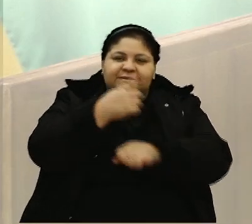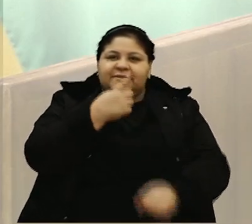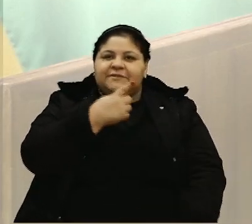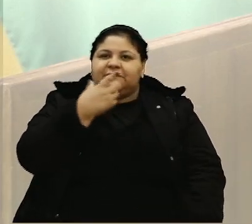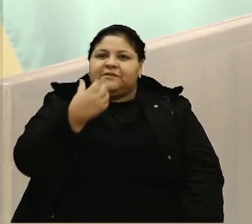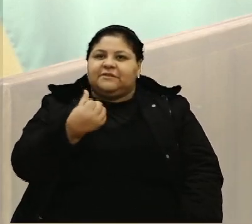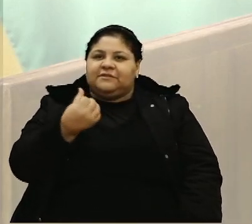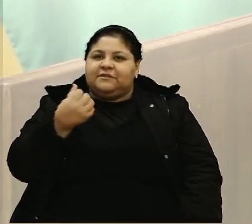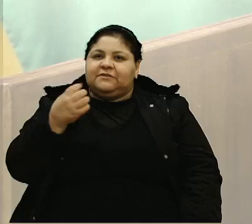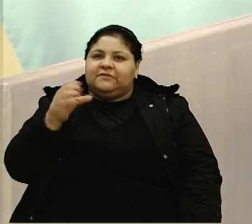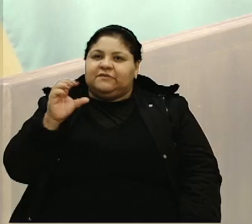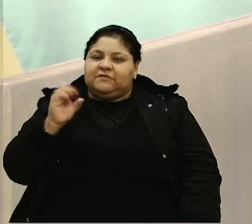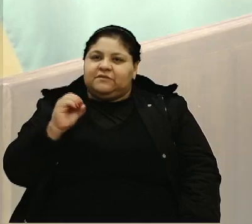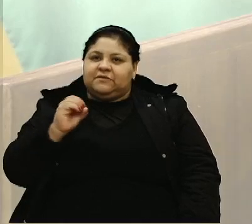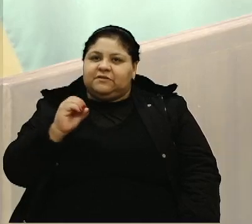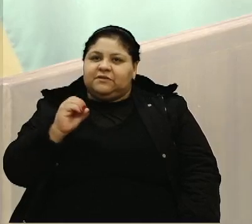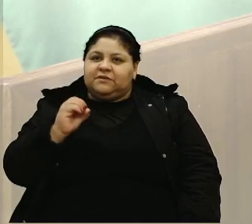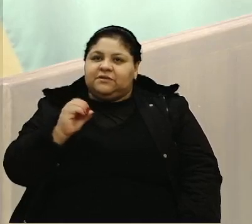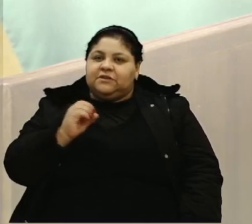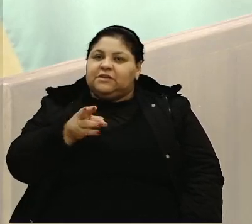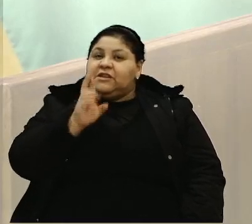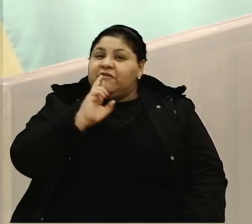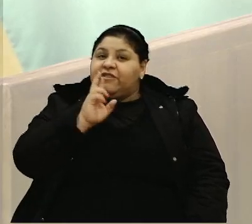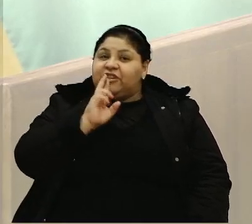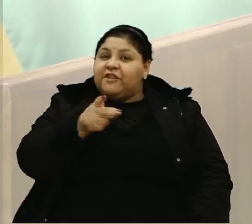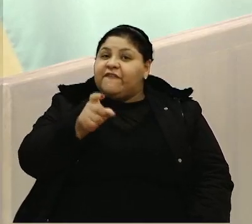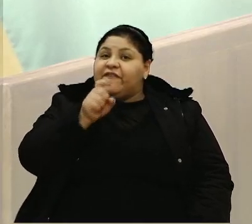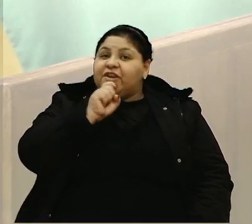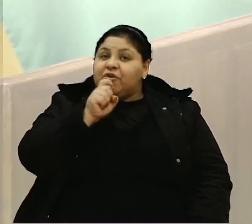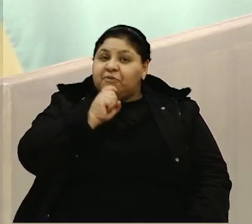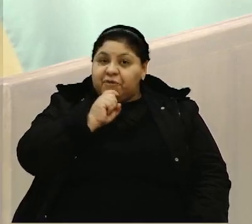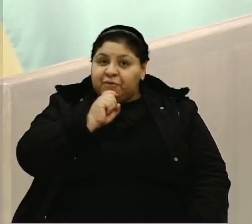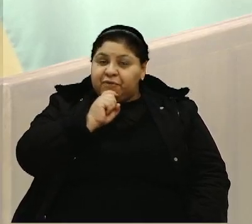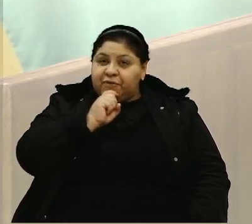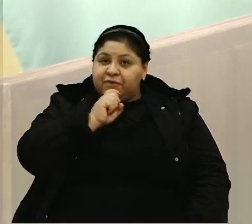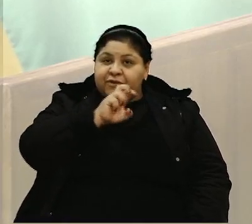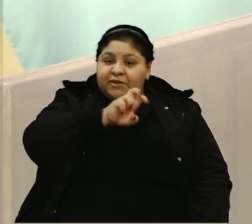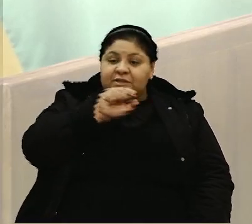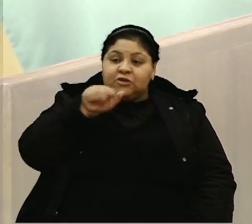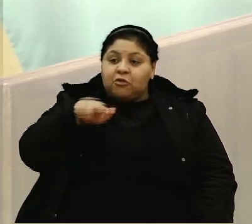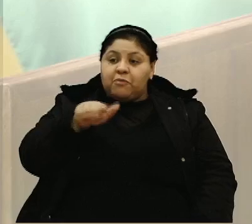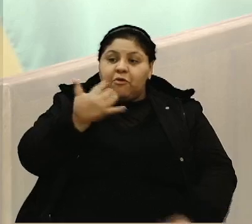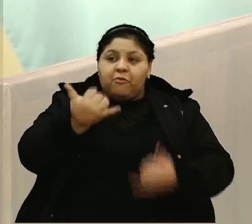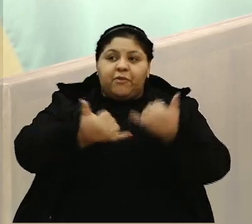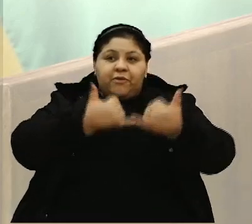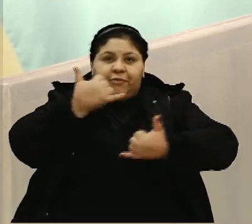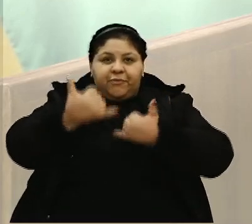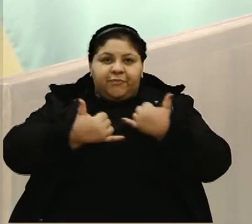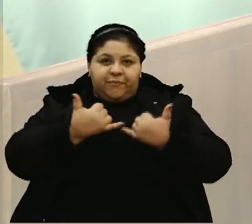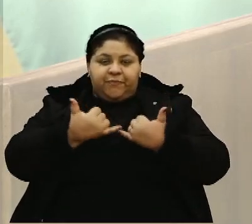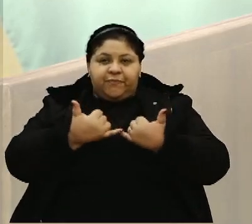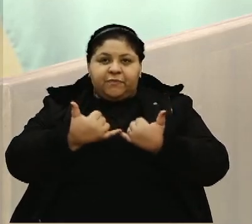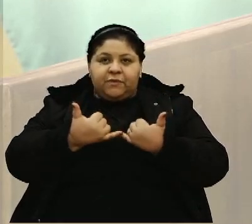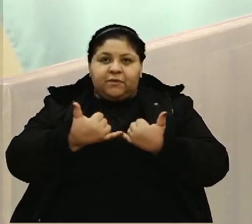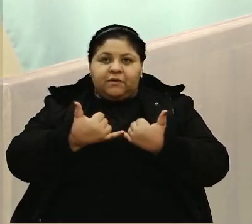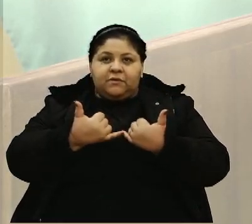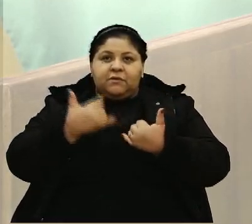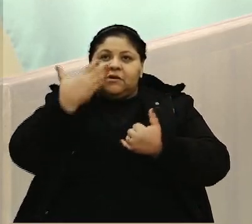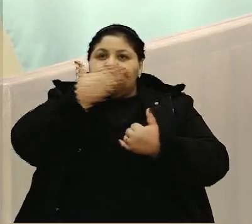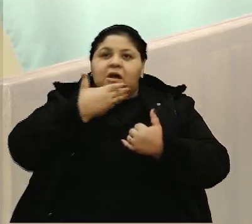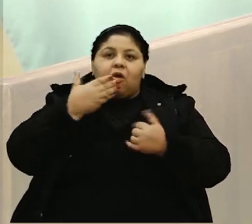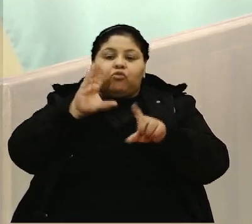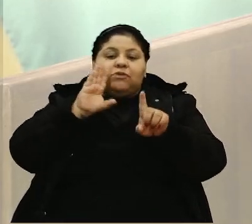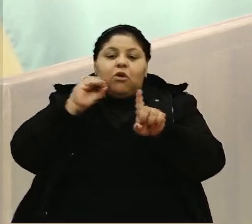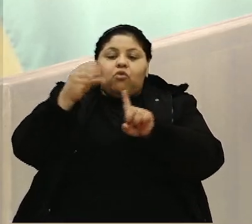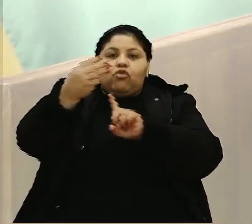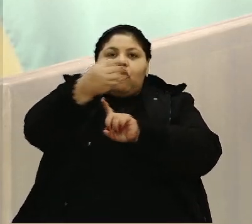160 fardos de refrigerantes gelados, 5.000 brinquedos, algodão doce, pipoca,